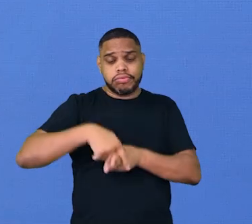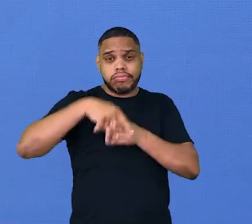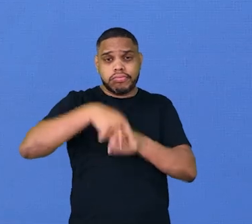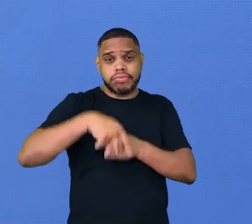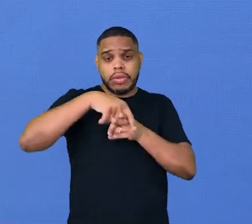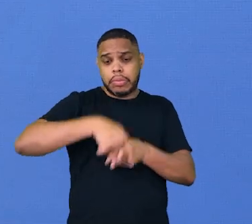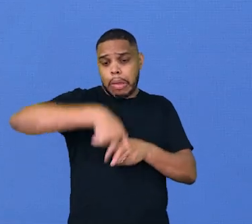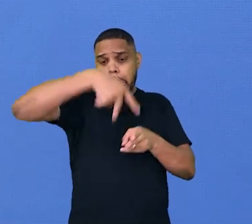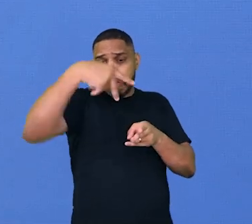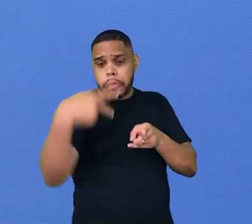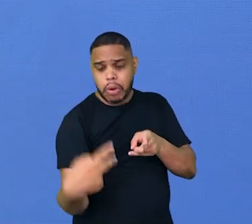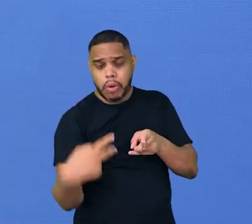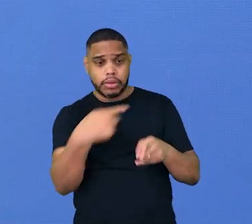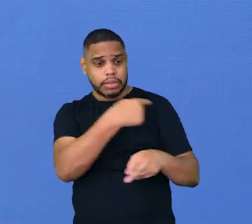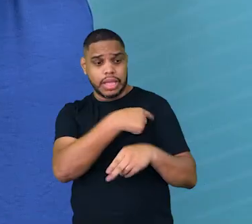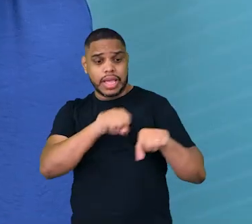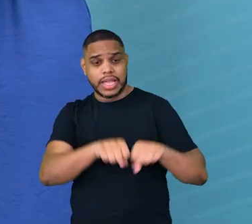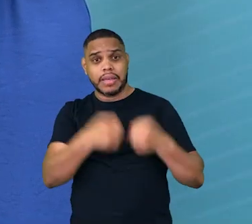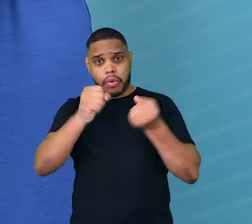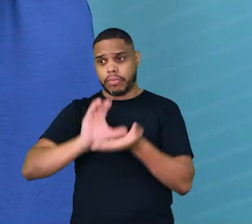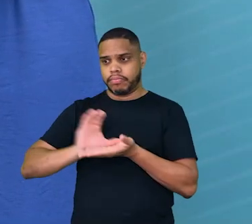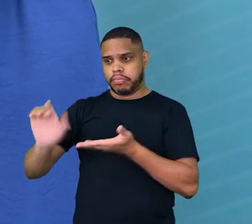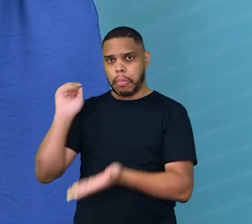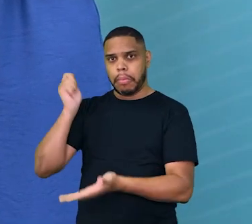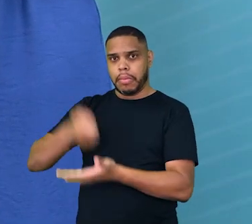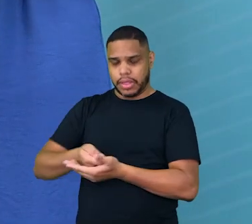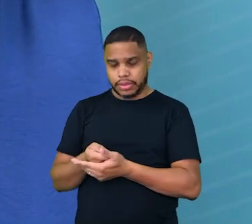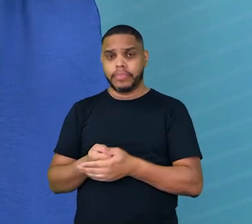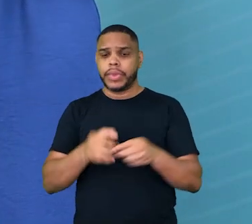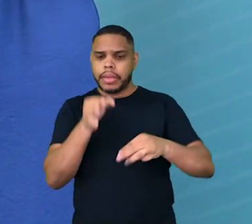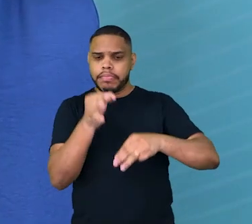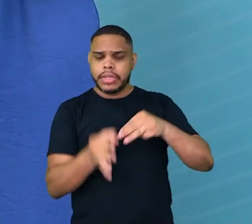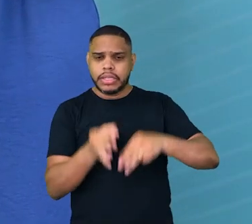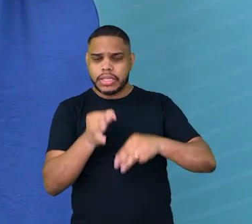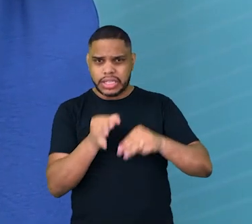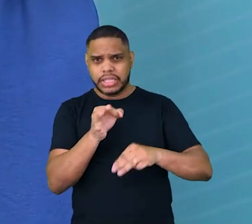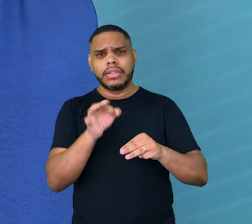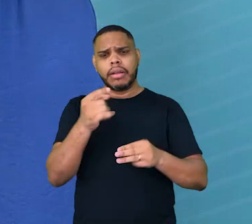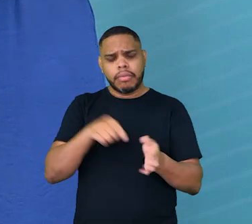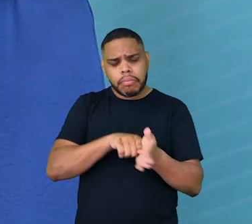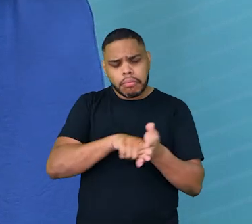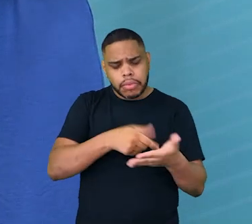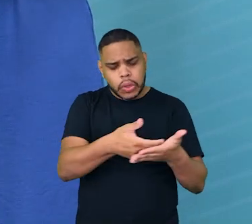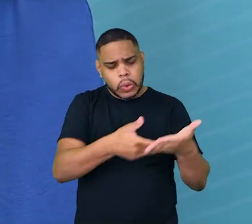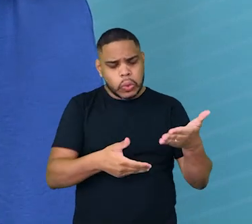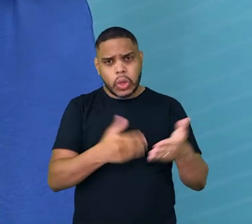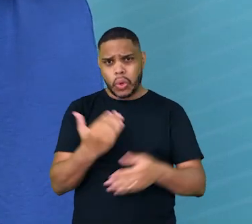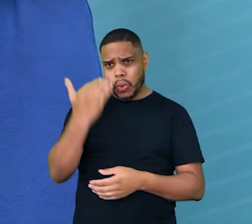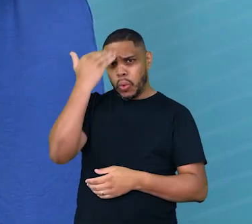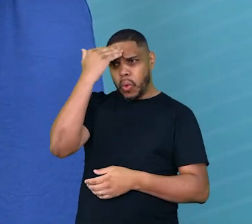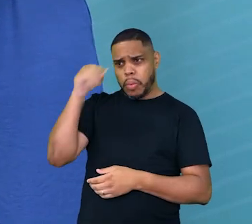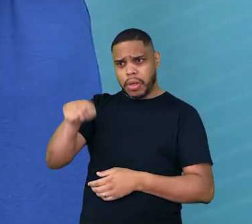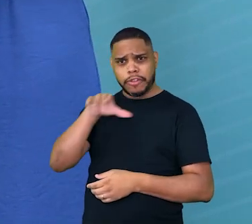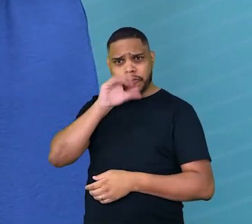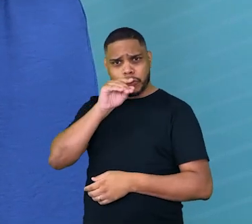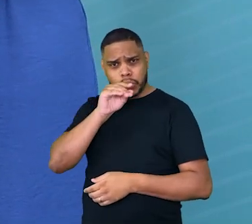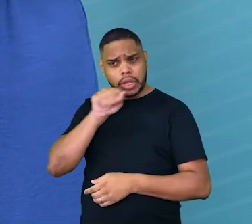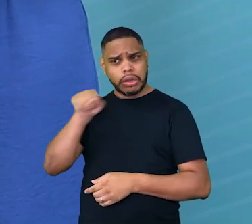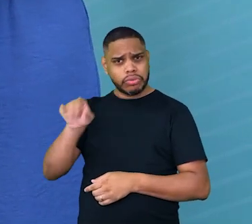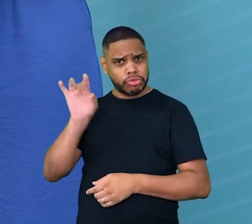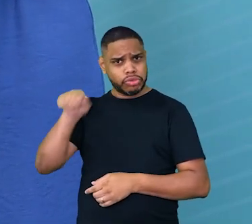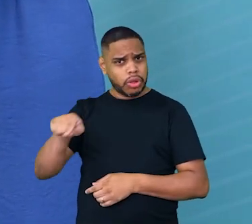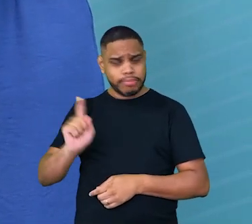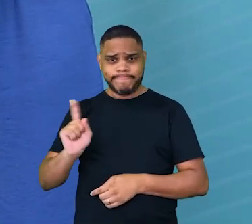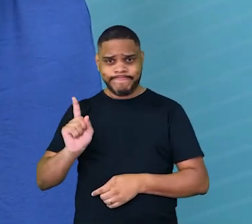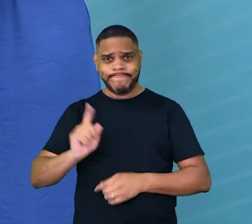braço ao cair do cavalo durante o serviço. As ministras não constataram culpa exclusiva da vítima, capaz de afastar a indenização